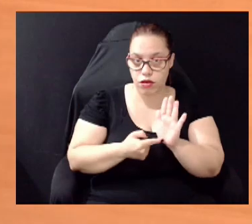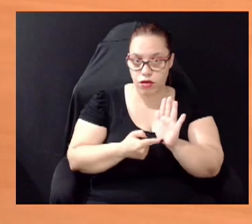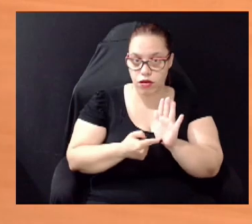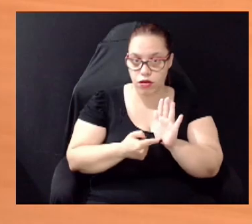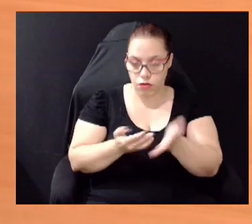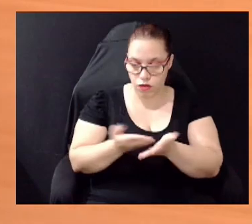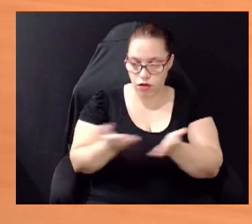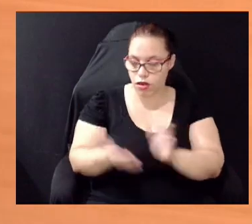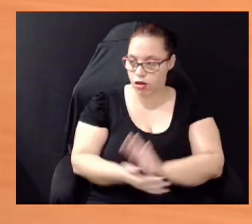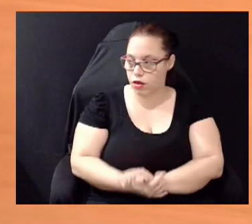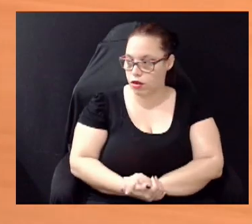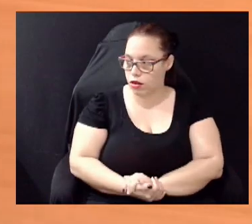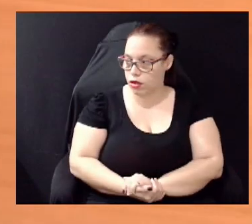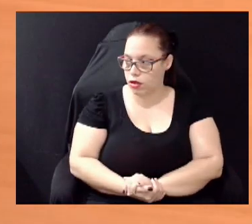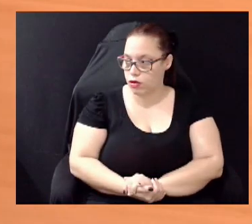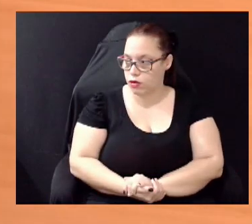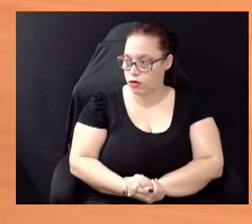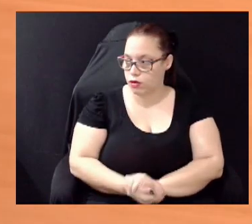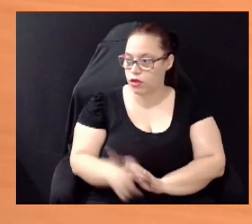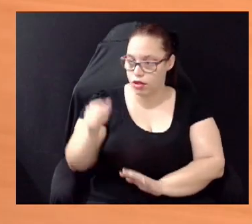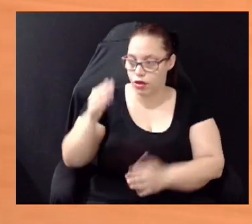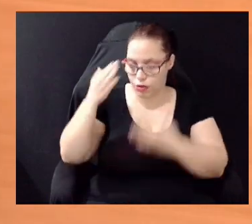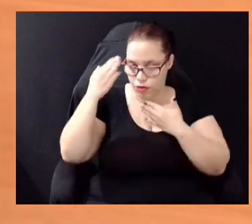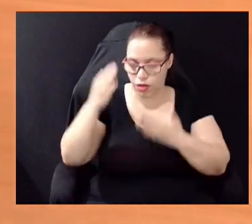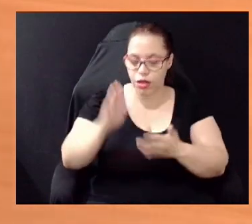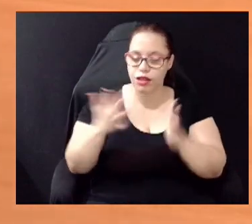E, enfim, é isso, gente. Obrigada.